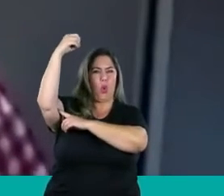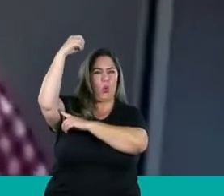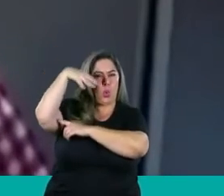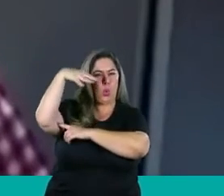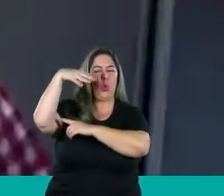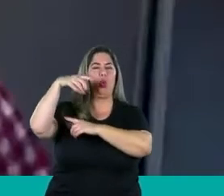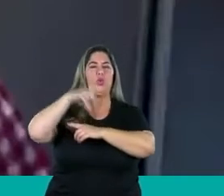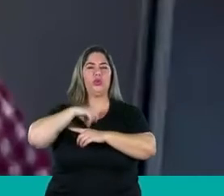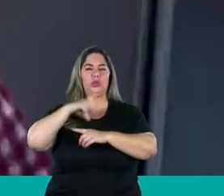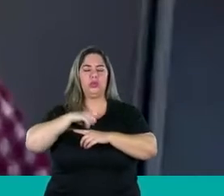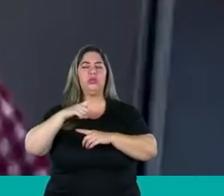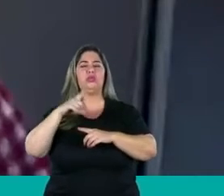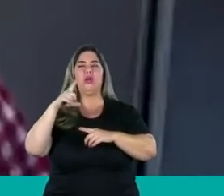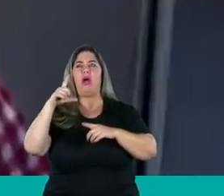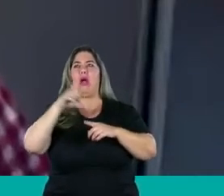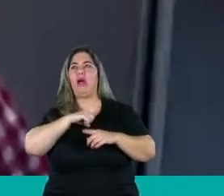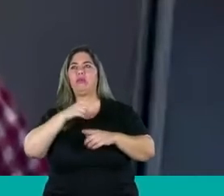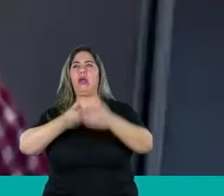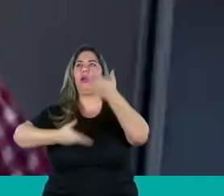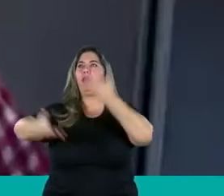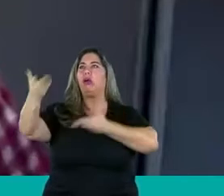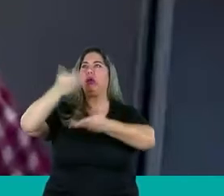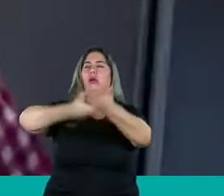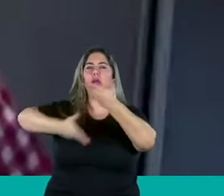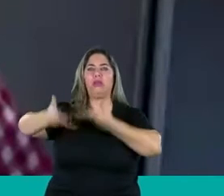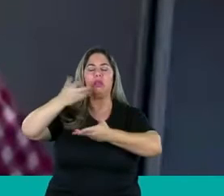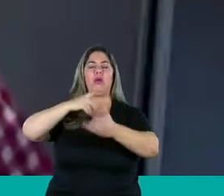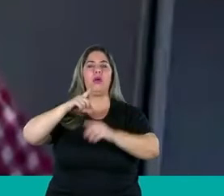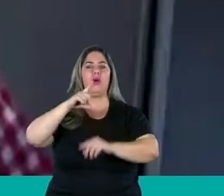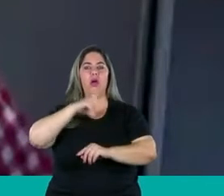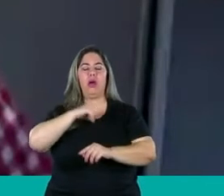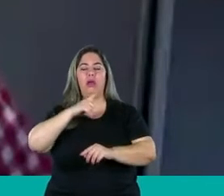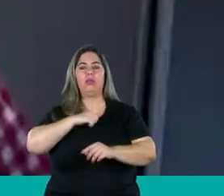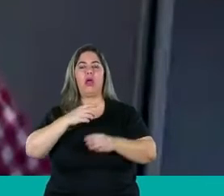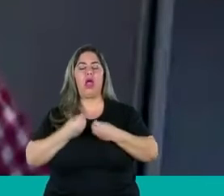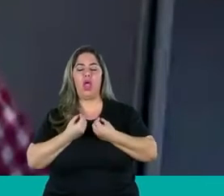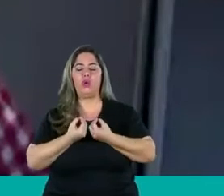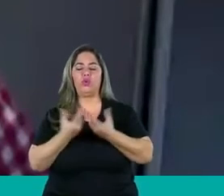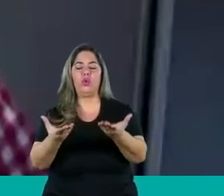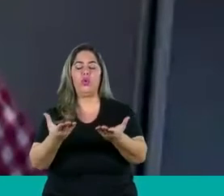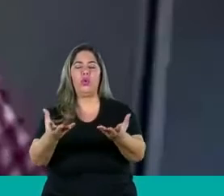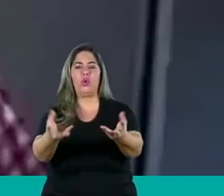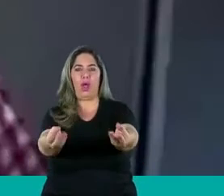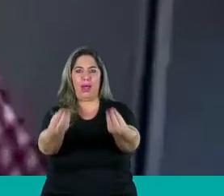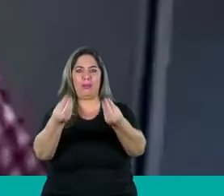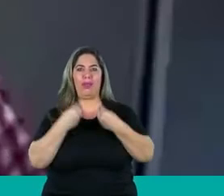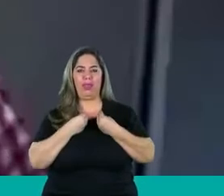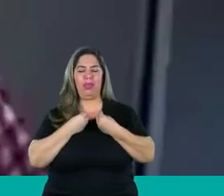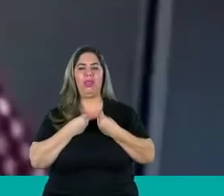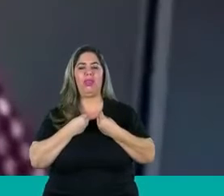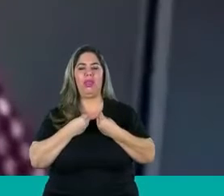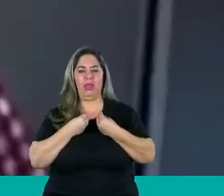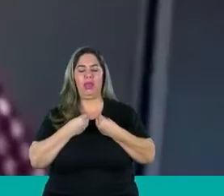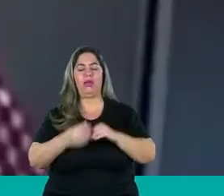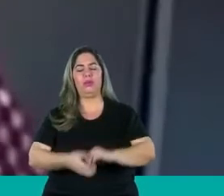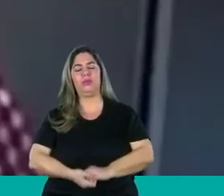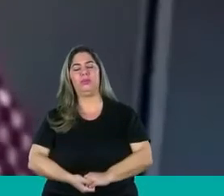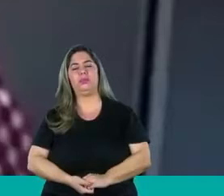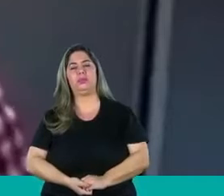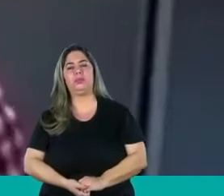ordem, da desordem, da interação e da tecnologia a qual a Isabel já se